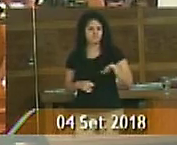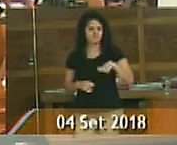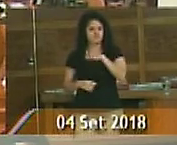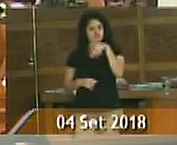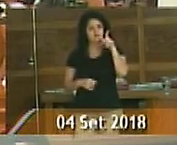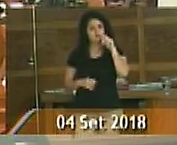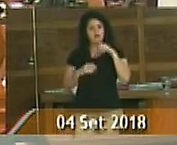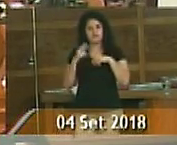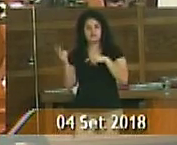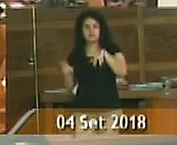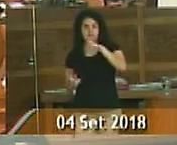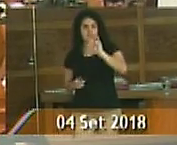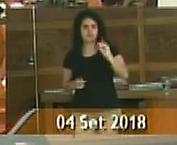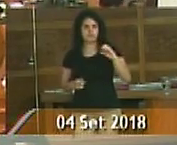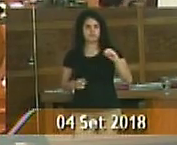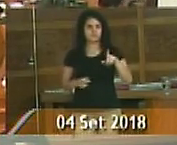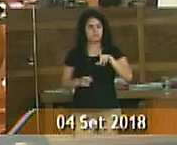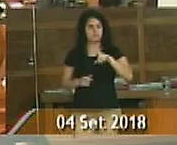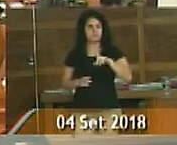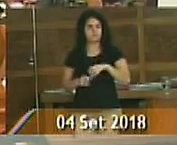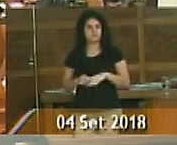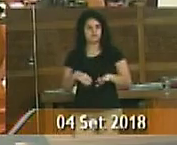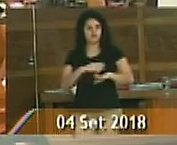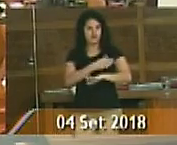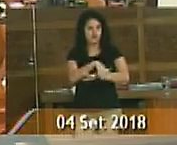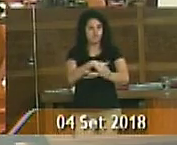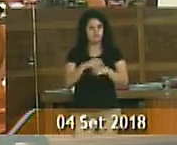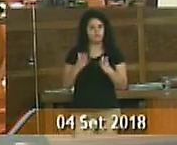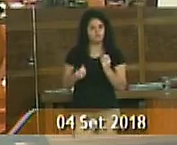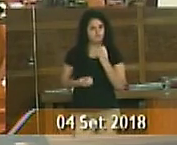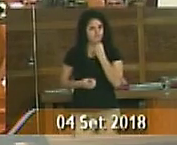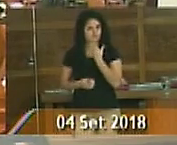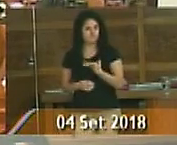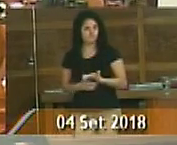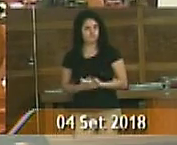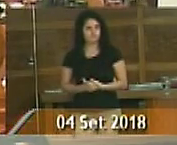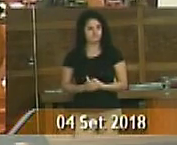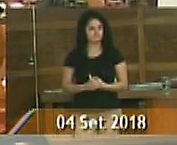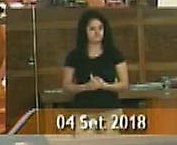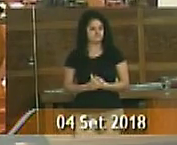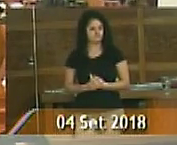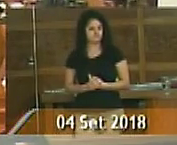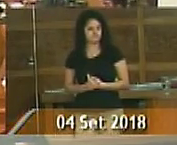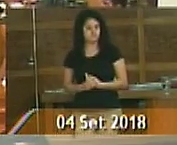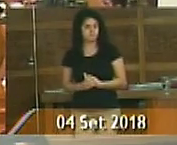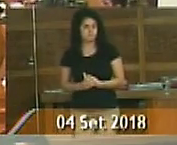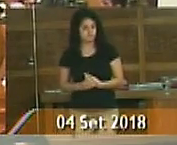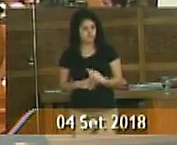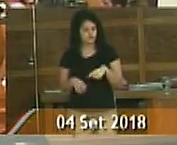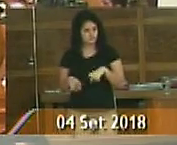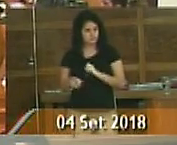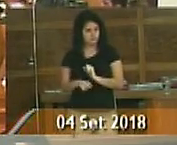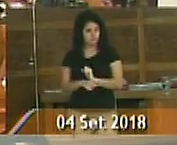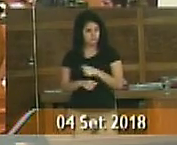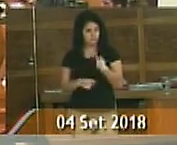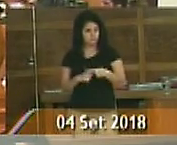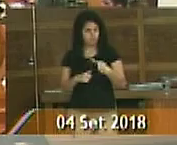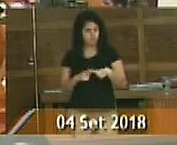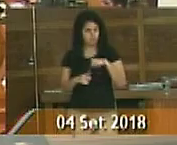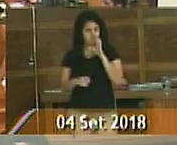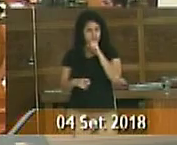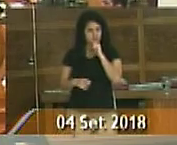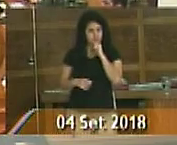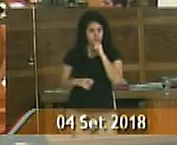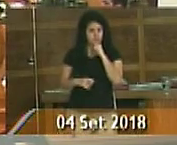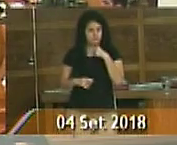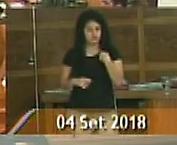Rio Claro, a estrada está um tapete. Aonde? Da estrada do... Dá licença, vou intervir aqui, porque do sábado eu estourei o pneu ali na